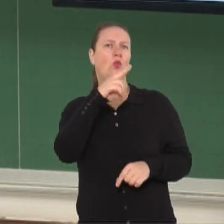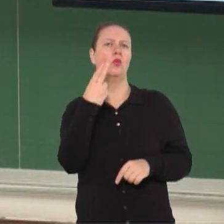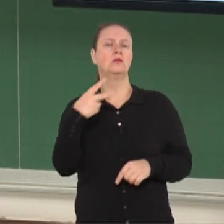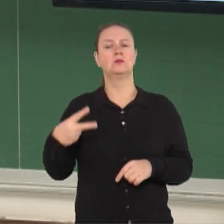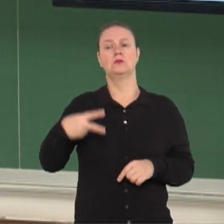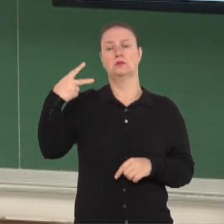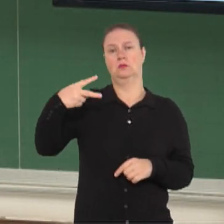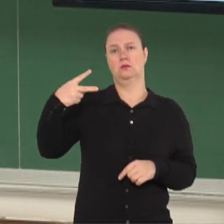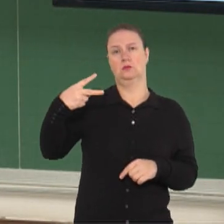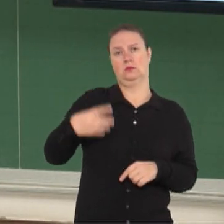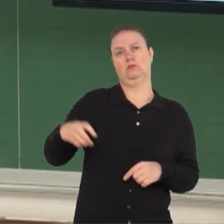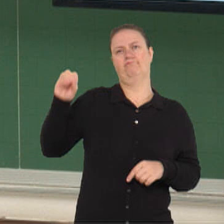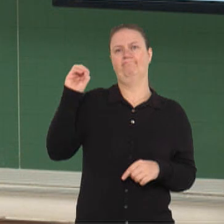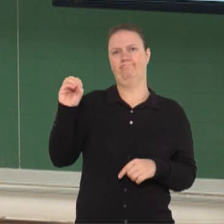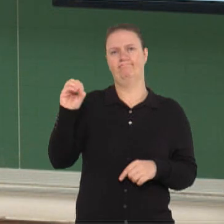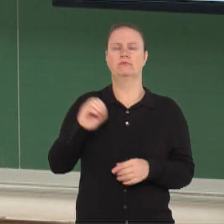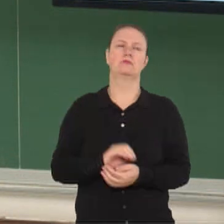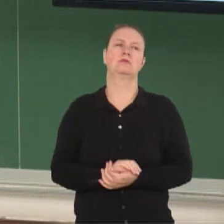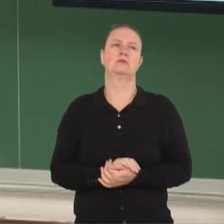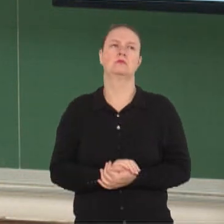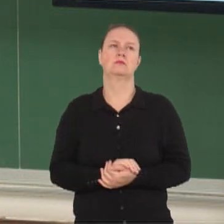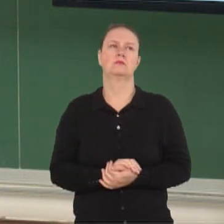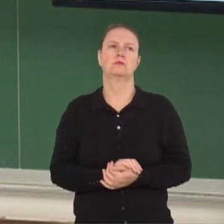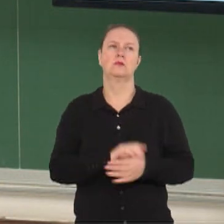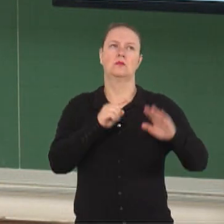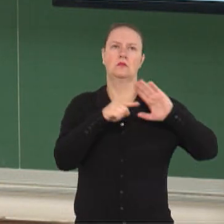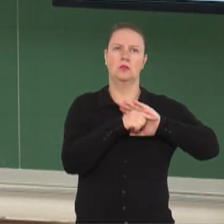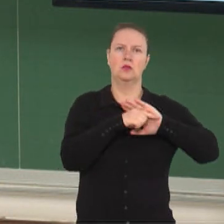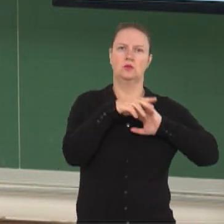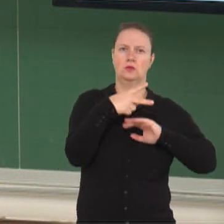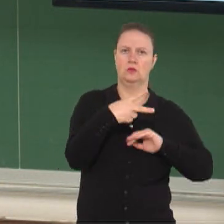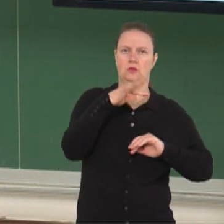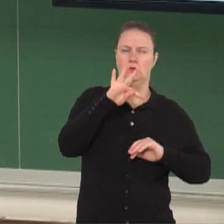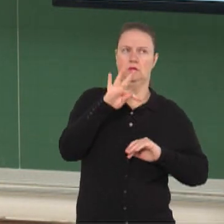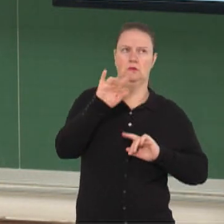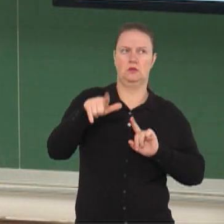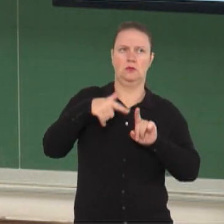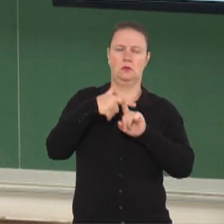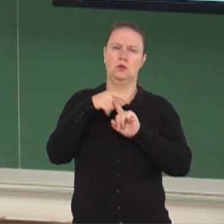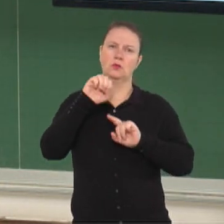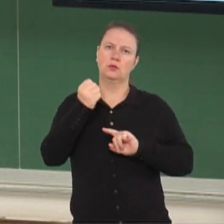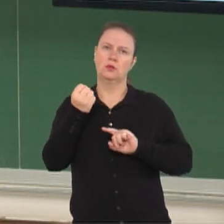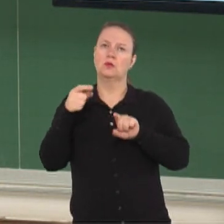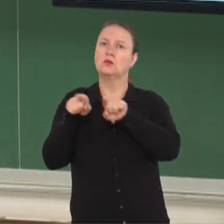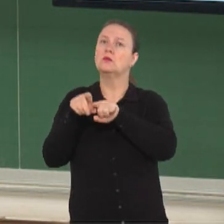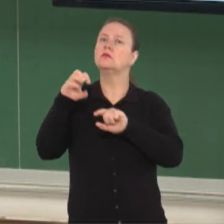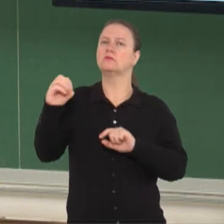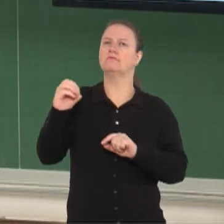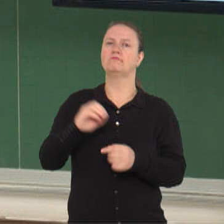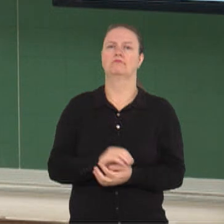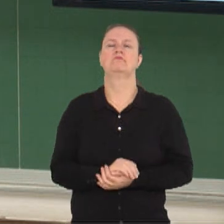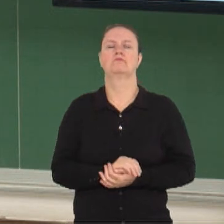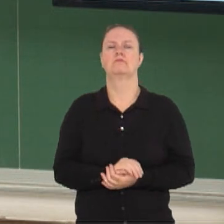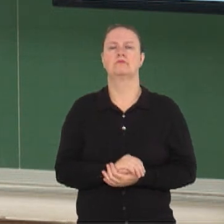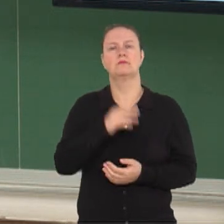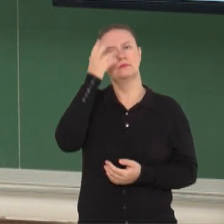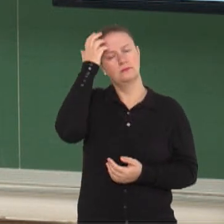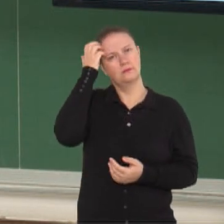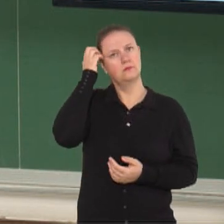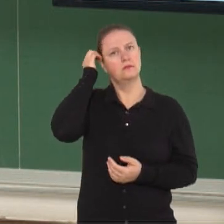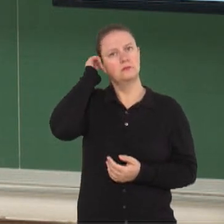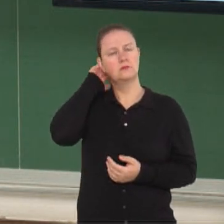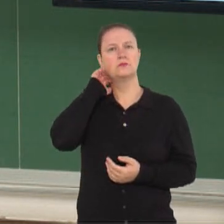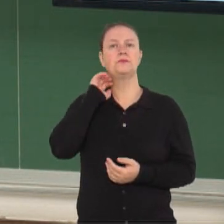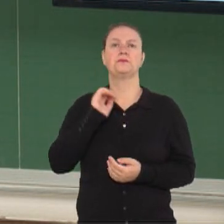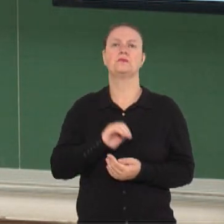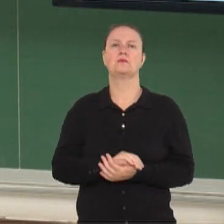fator é zero, o menos 2t mais 8 igual a zero. Um dos dois tem que ser igual a zero para que a multiplicação dê zero.